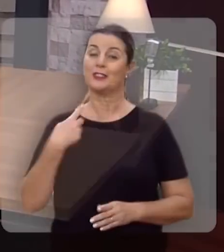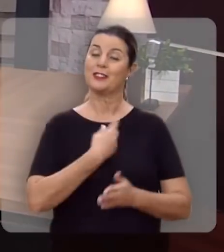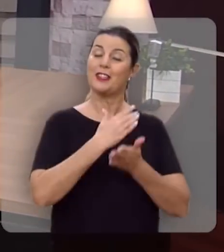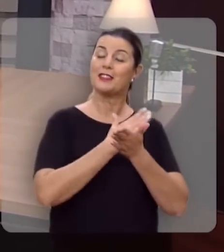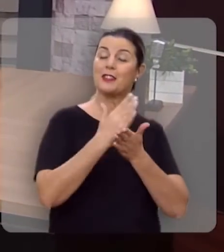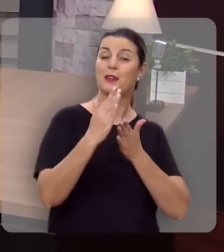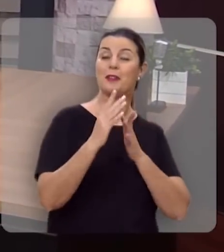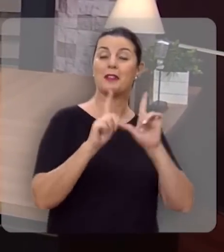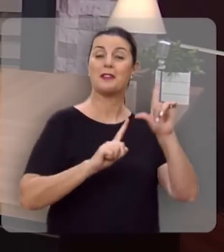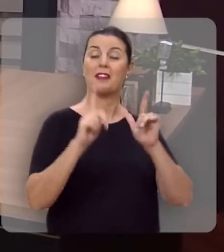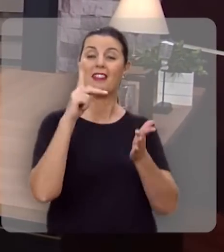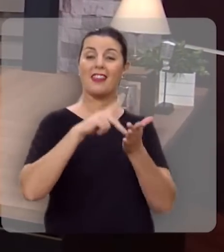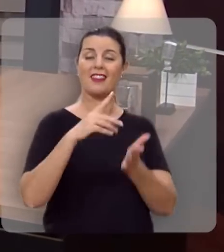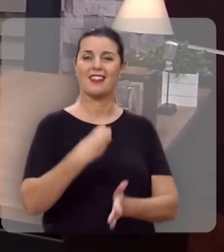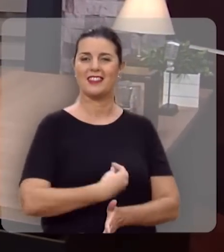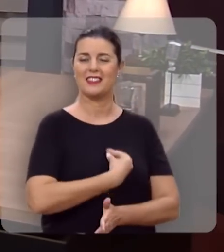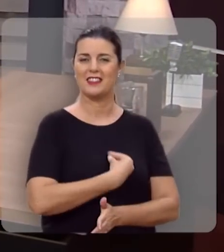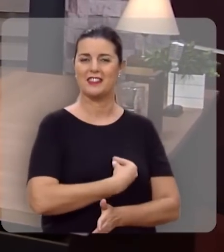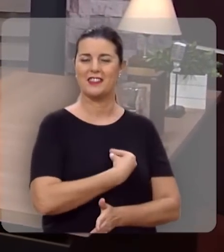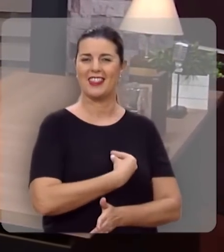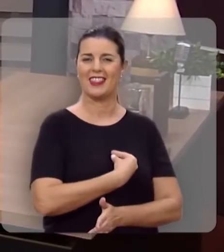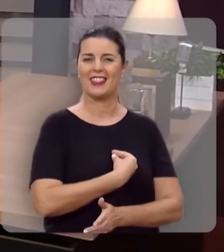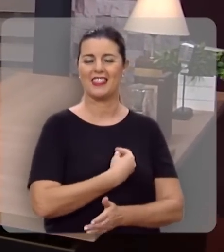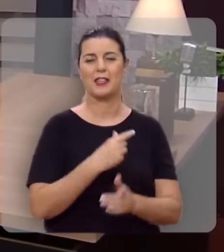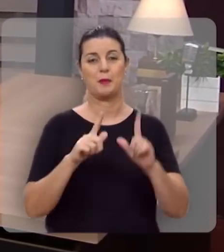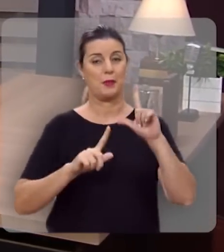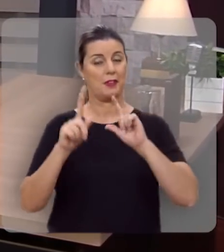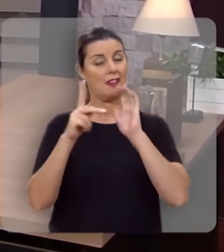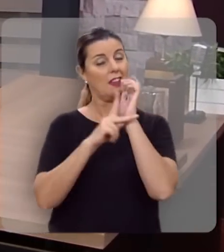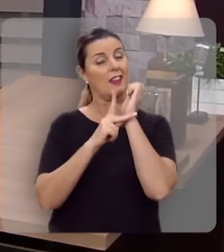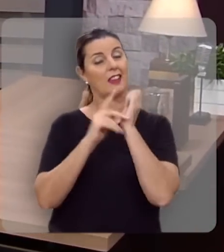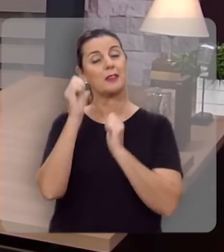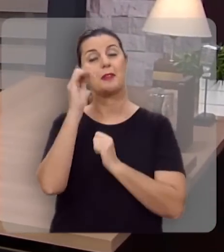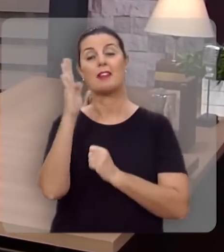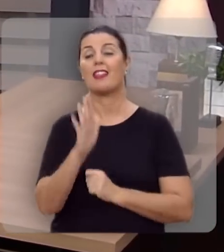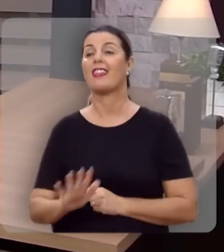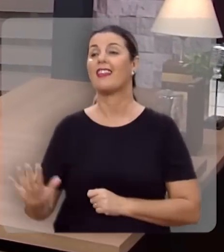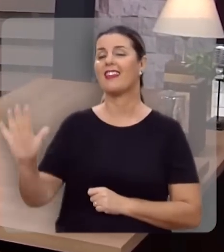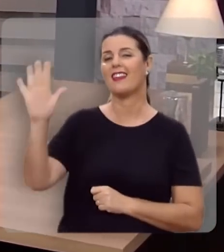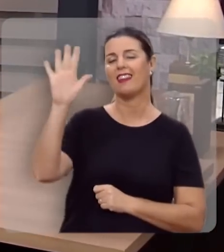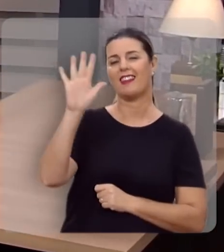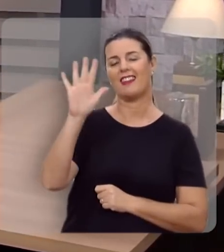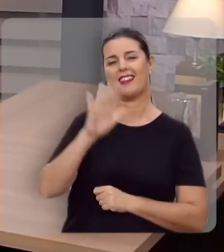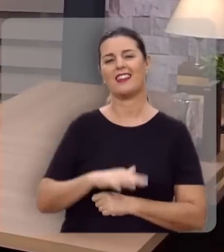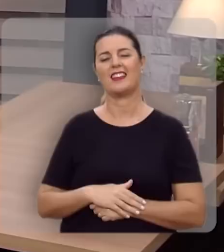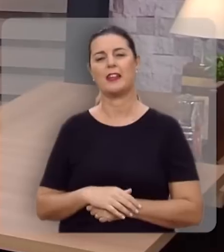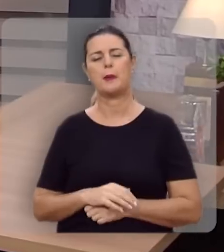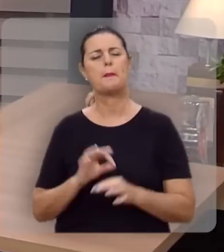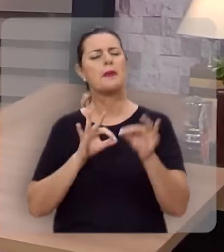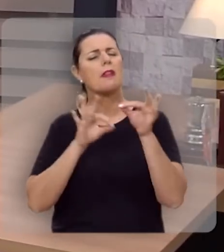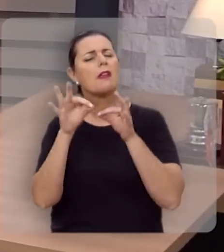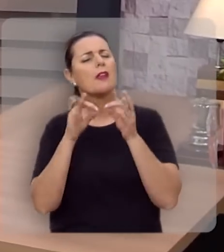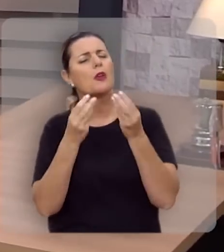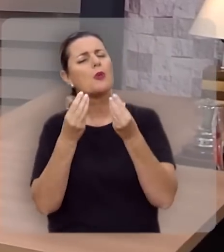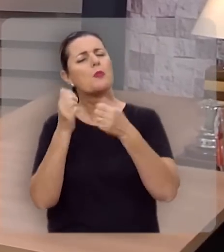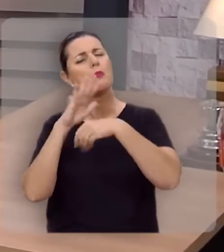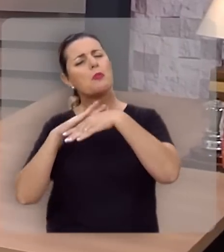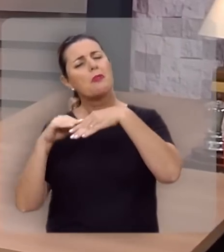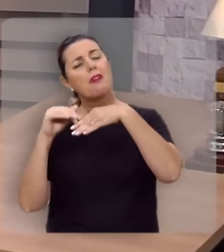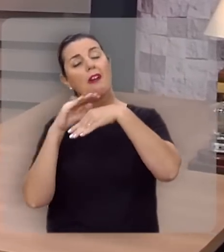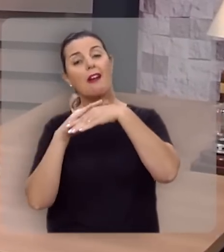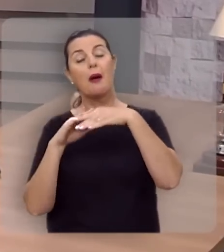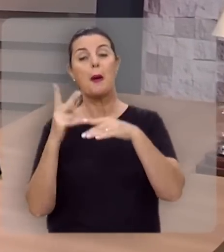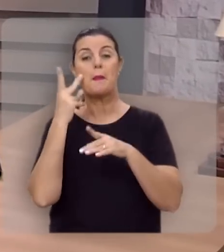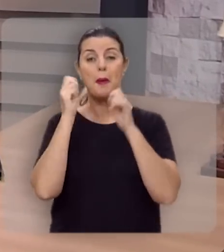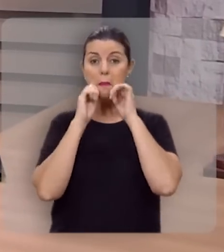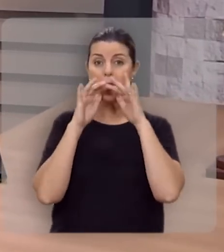Nós estamos começando o programa Verdade e Vida, o programa da Igreja Presbiteriana do Brasil, preparado com muito